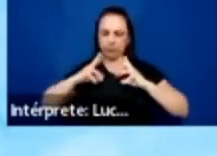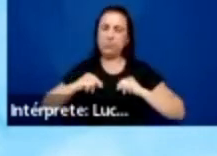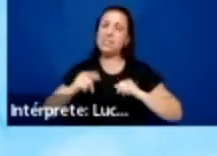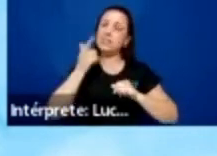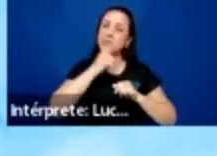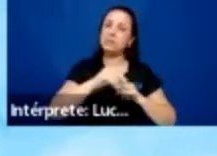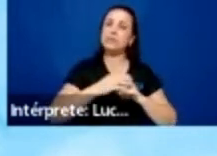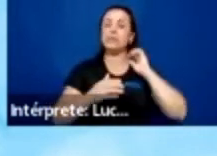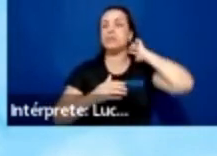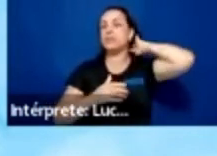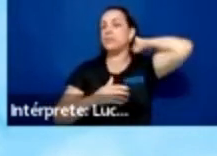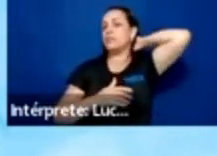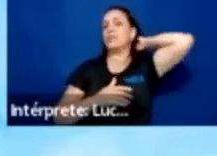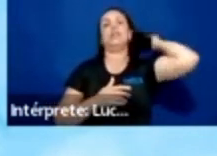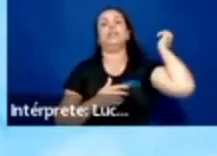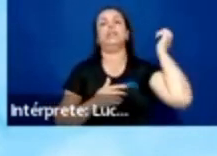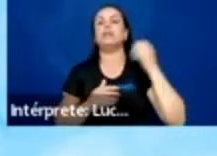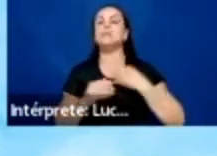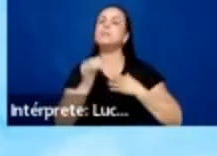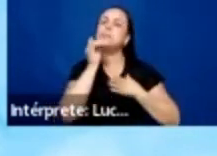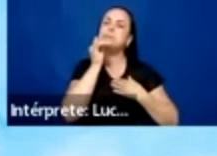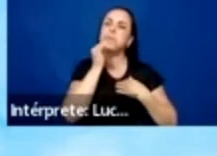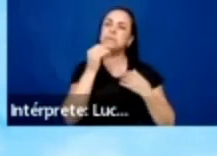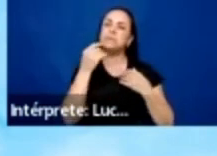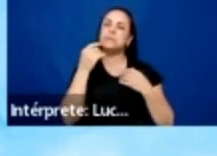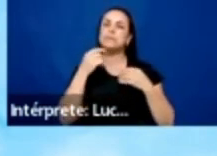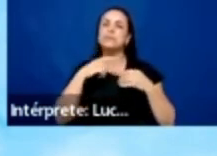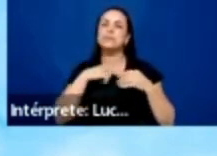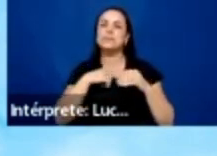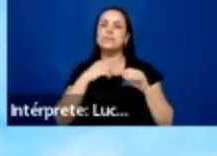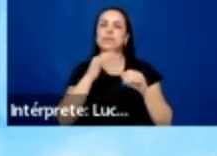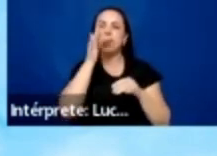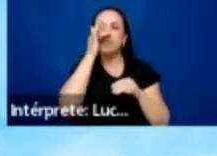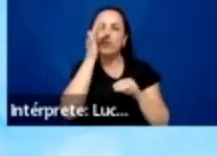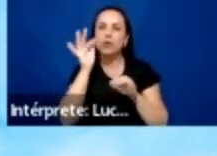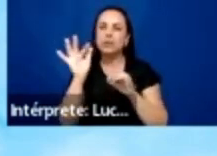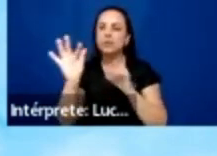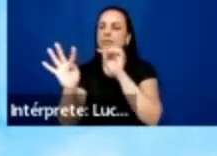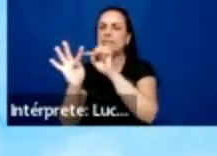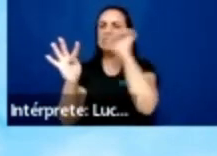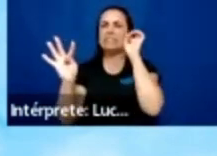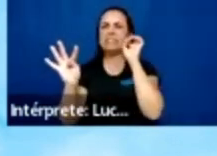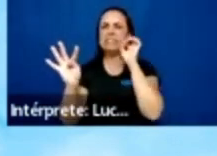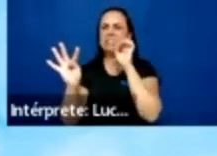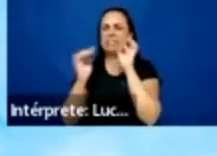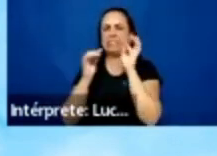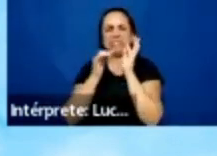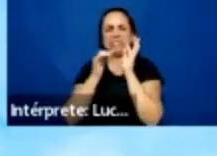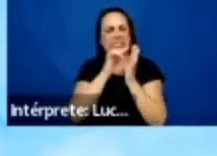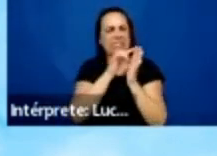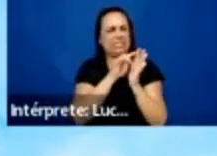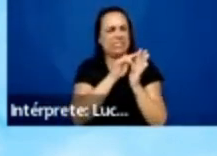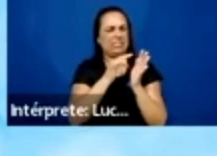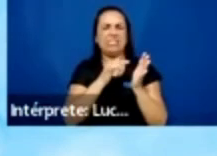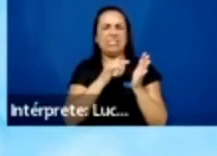E eu não tiro o espinho, eu deixo ele ali. Aí eu vou tomar antibiótico, anti-inflamatório, melhora um pouquinho, depois volta,